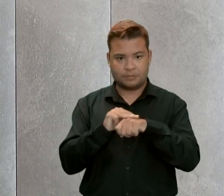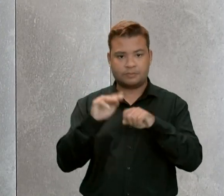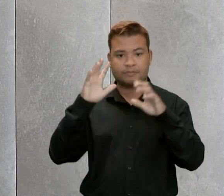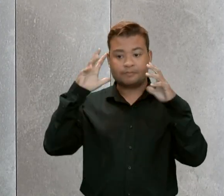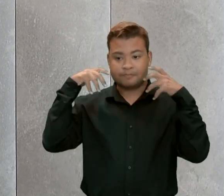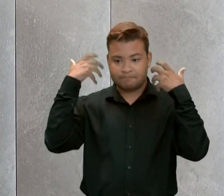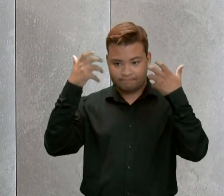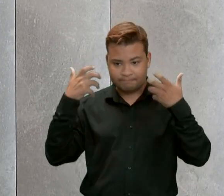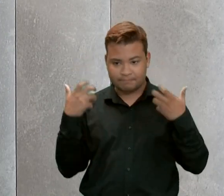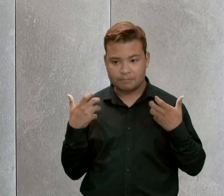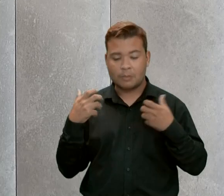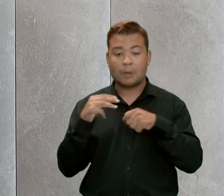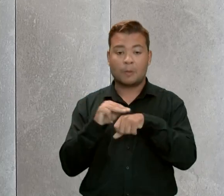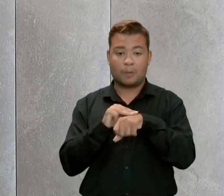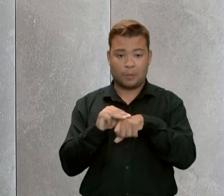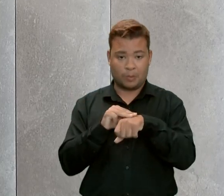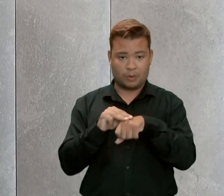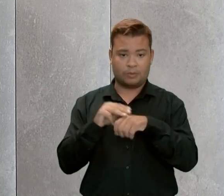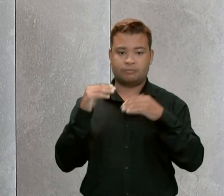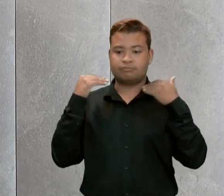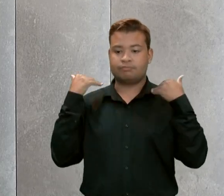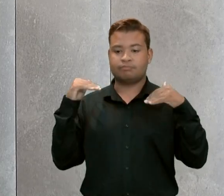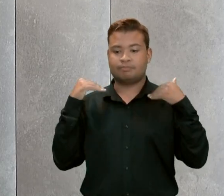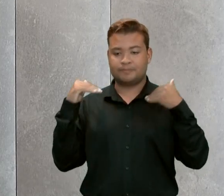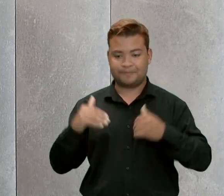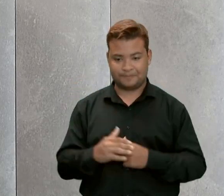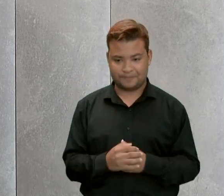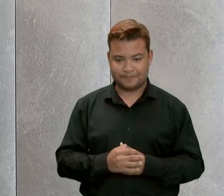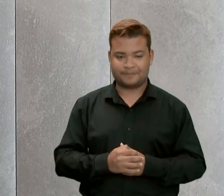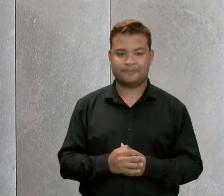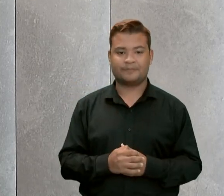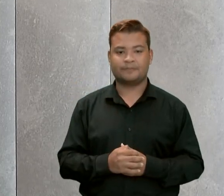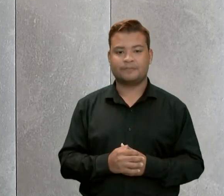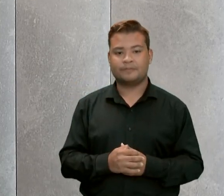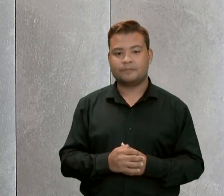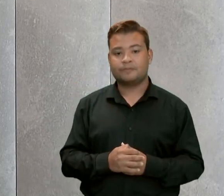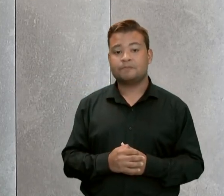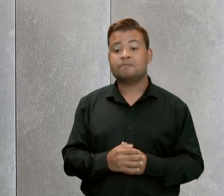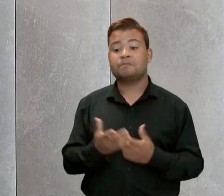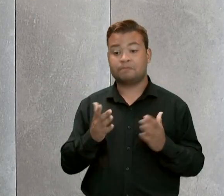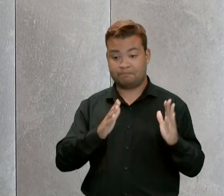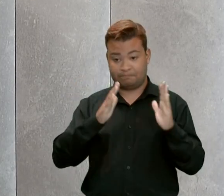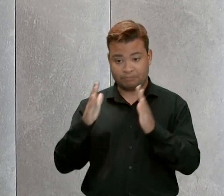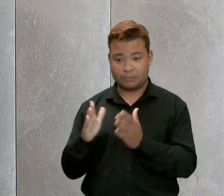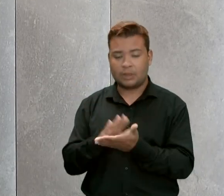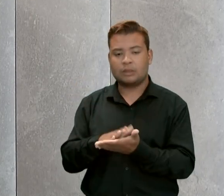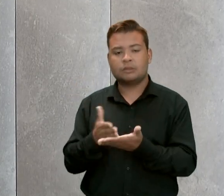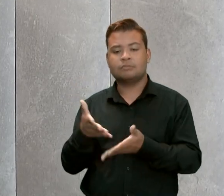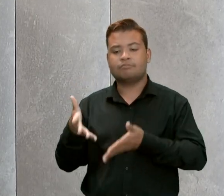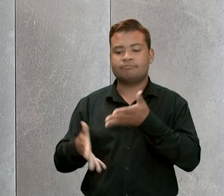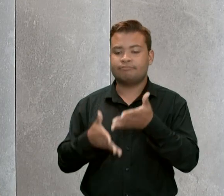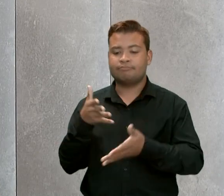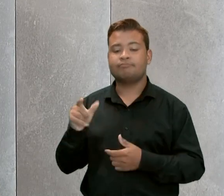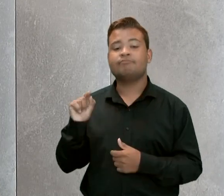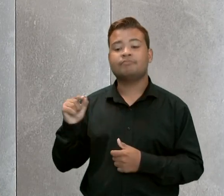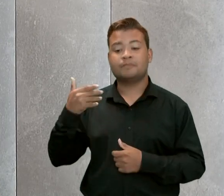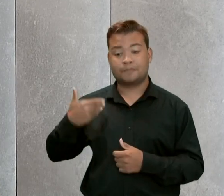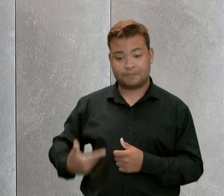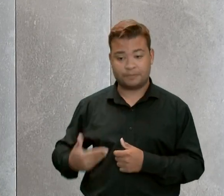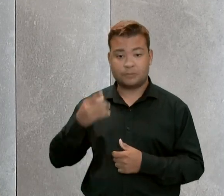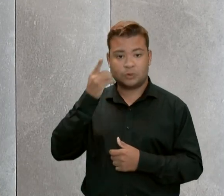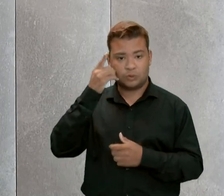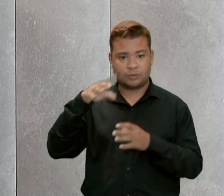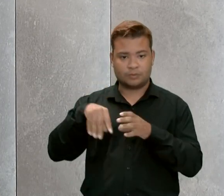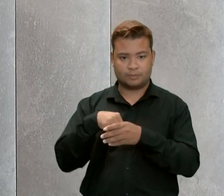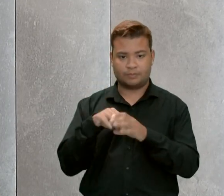são castanhos cacheados na altura dos ombros. Neste bloco, o intérprete de Libras é o Diogo